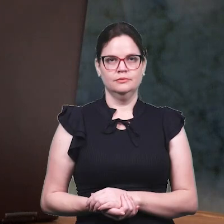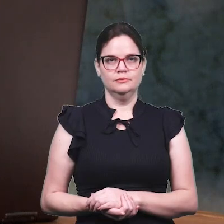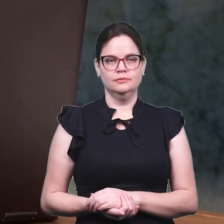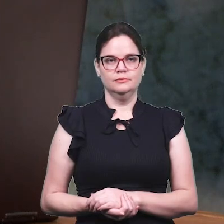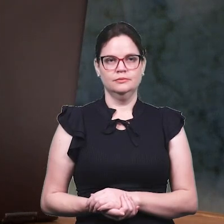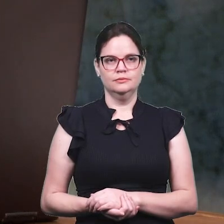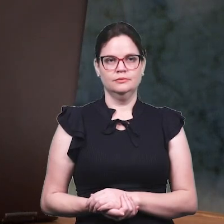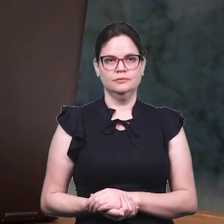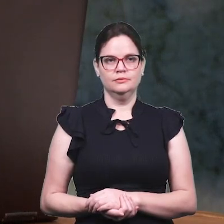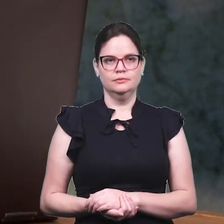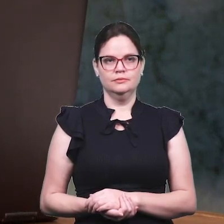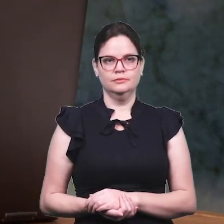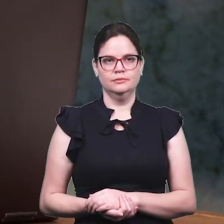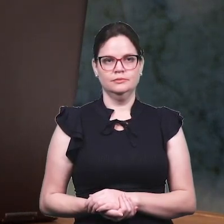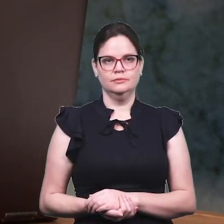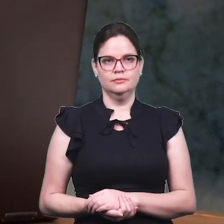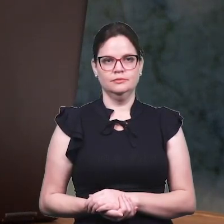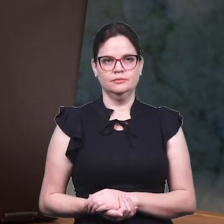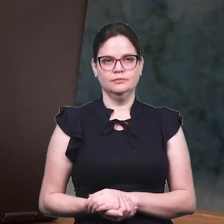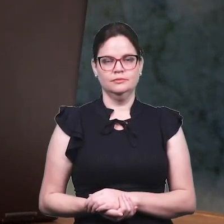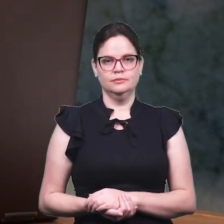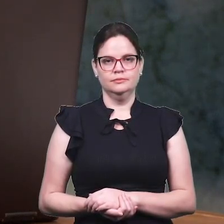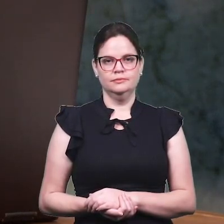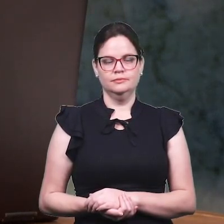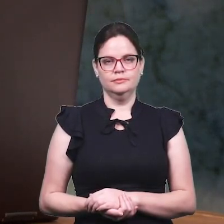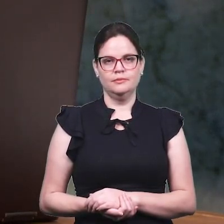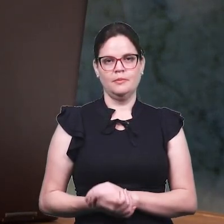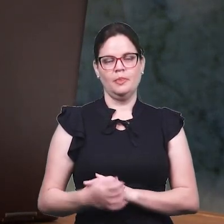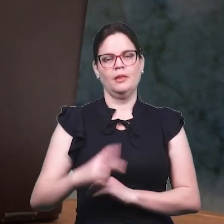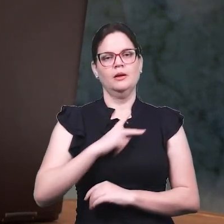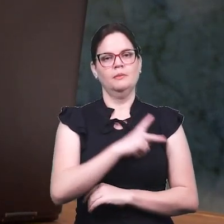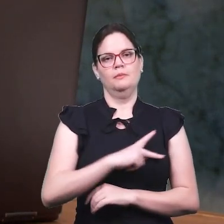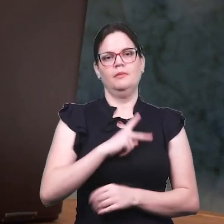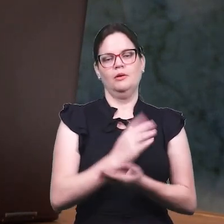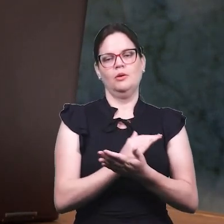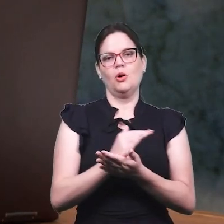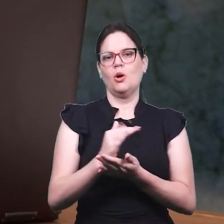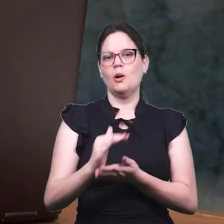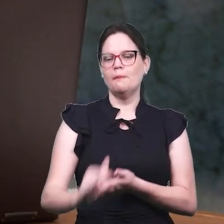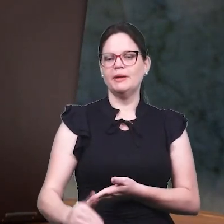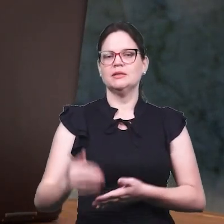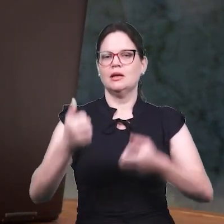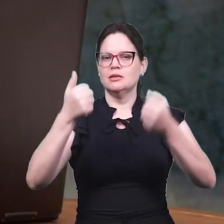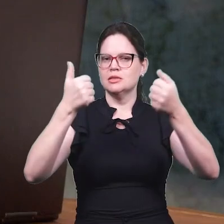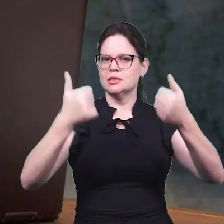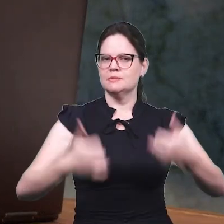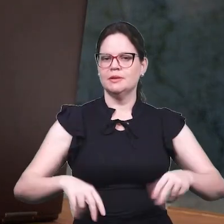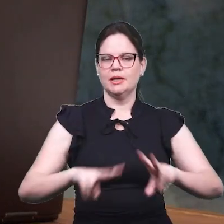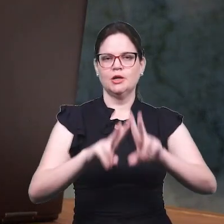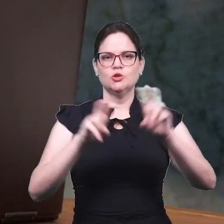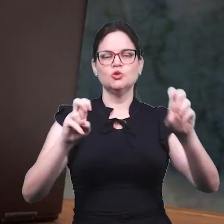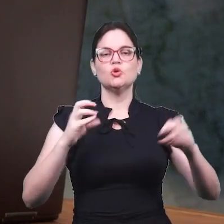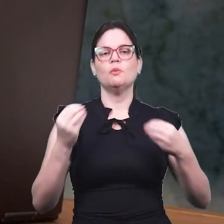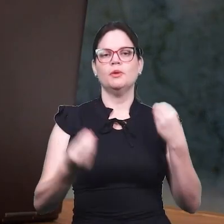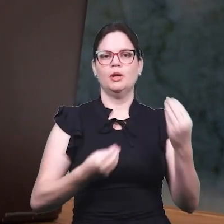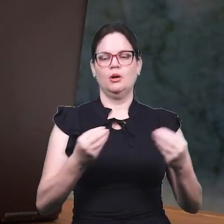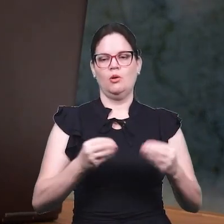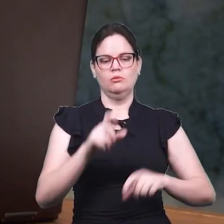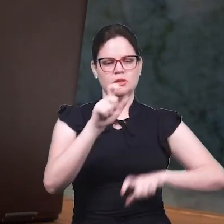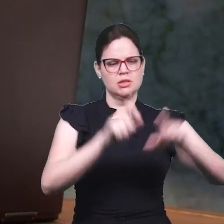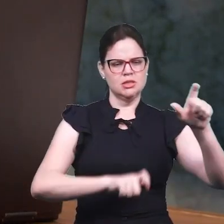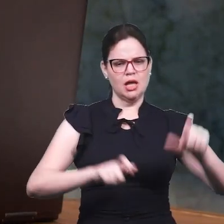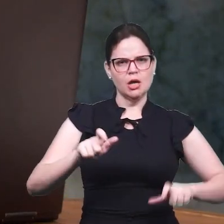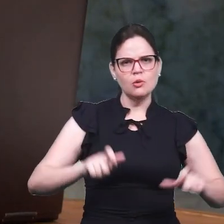a questão da posição do homem com relação a Deus. Ele começa dizendo